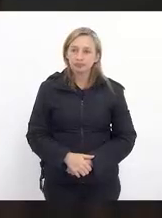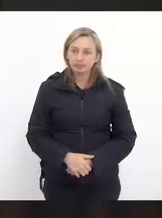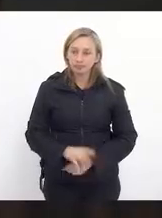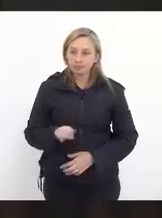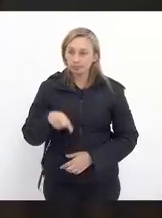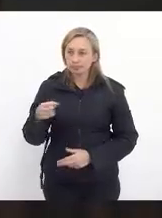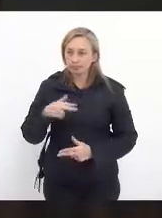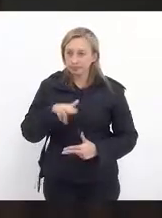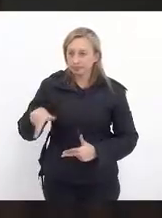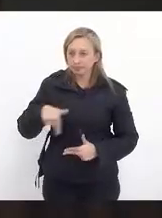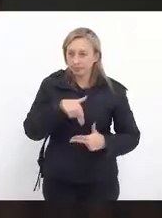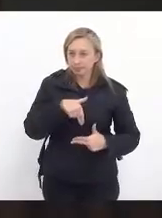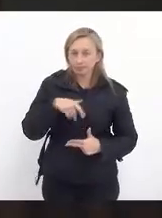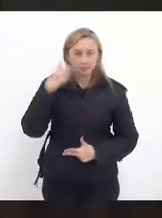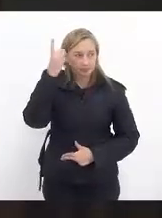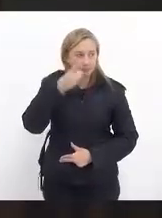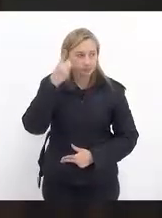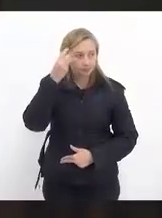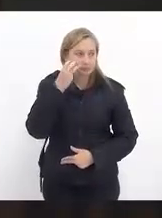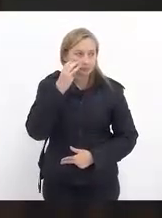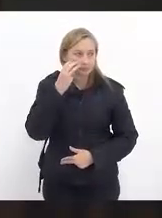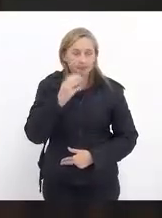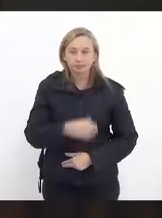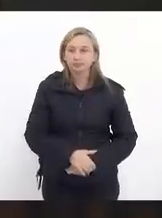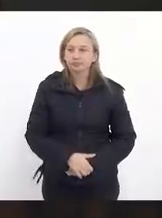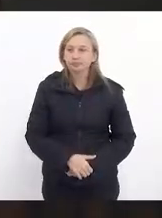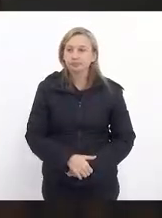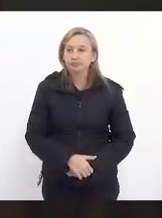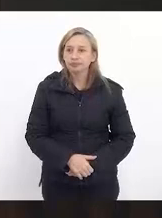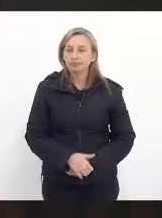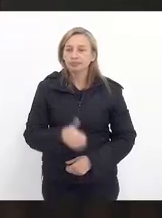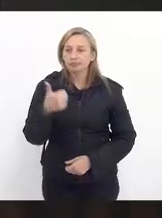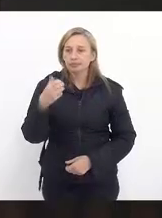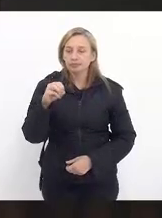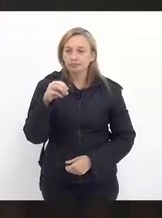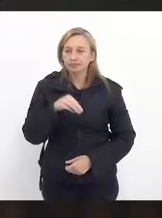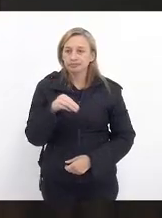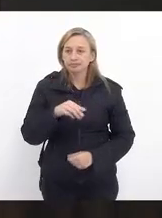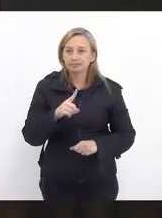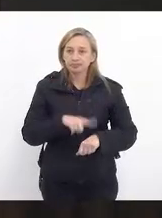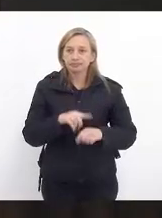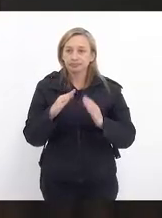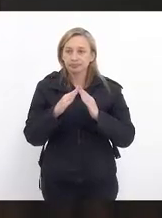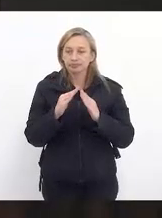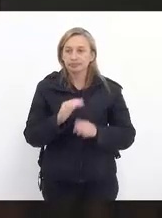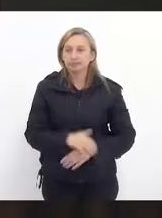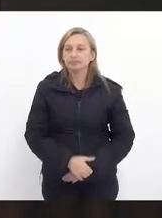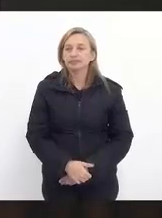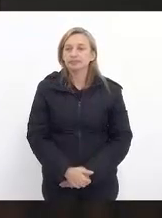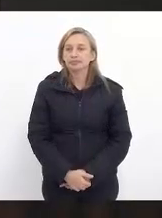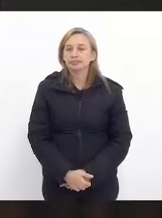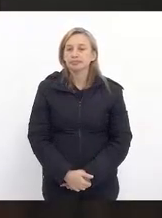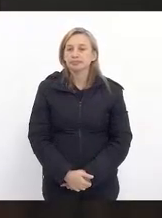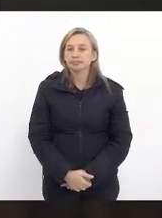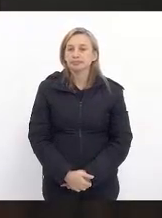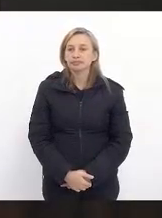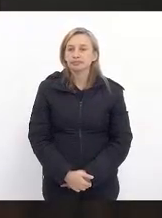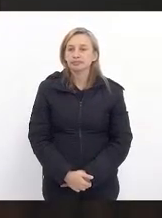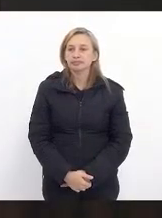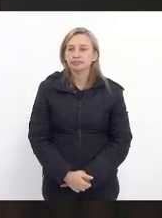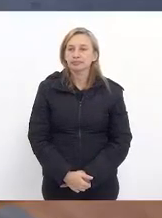o próximo orador inscrito a nova Deputado Valdete Carneiro vossa excelência' e dispõe de dez minutos no tempo